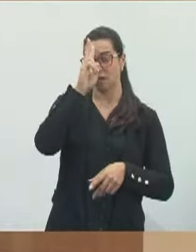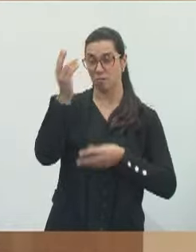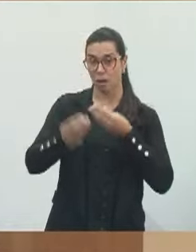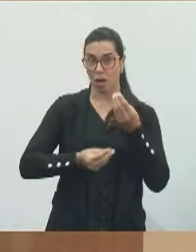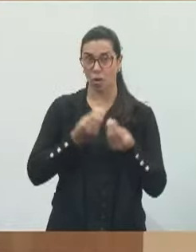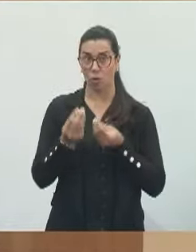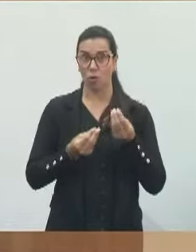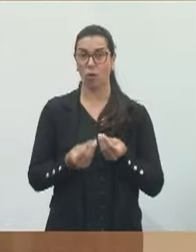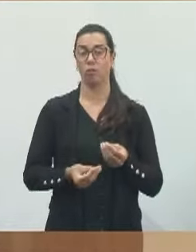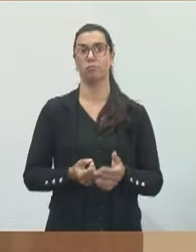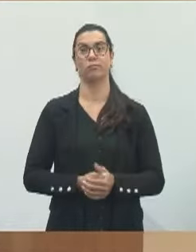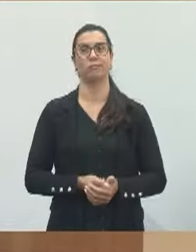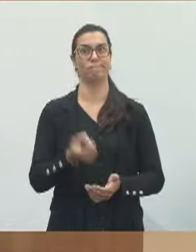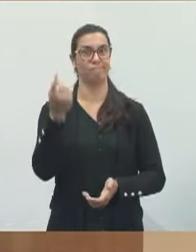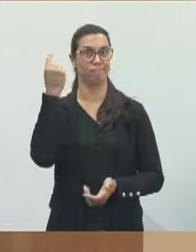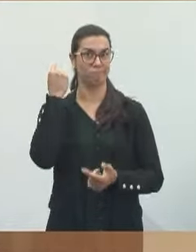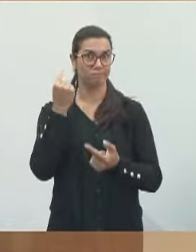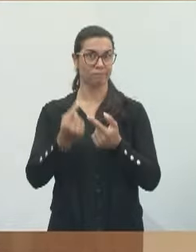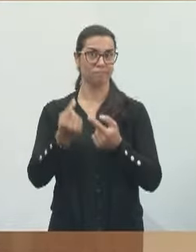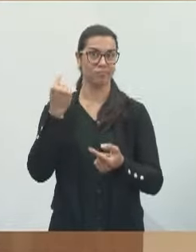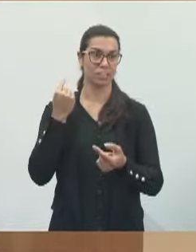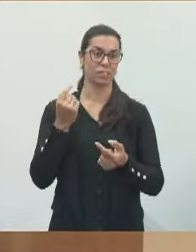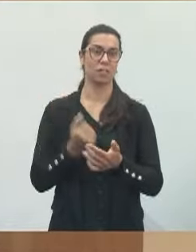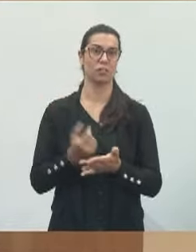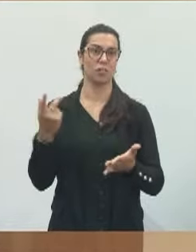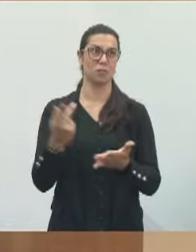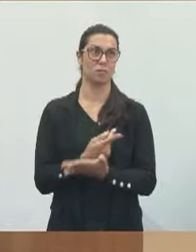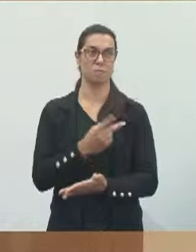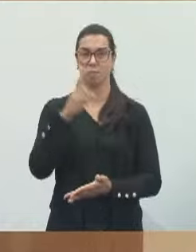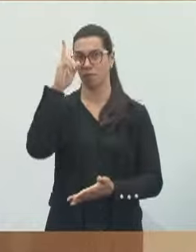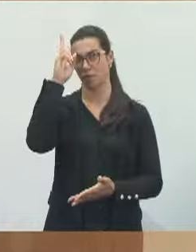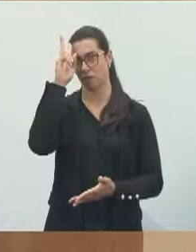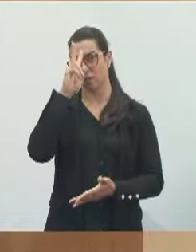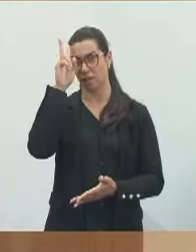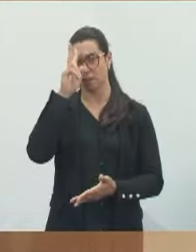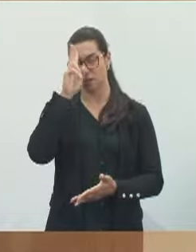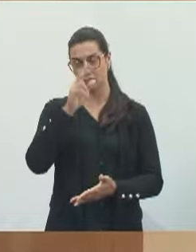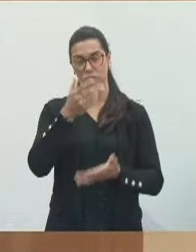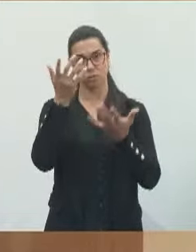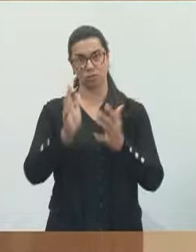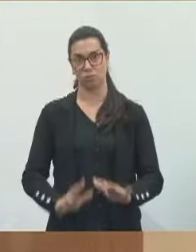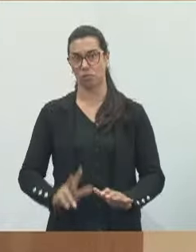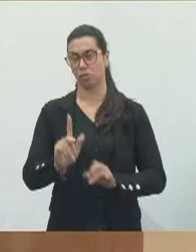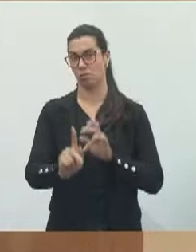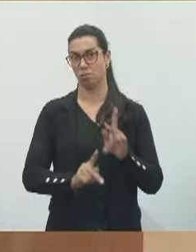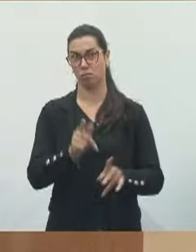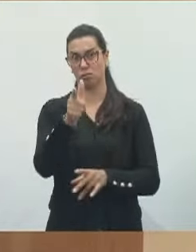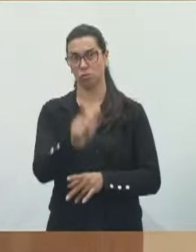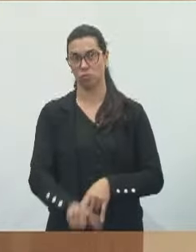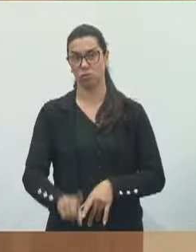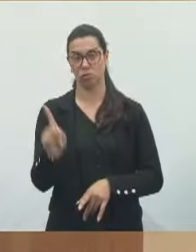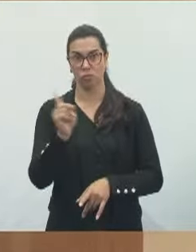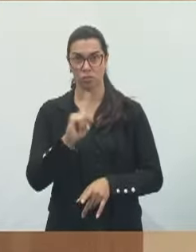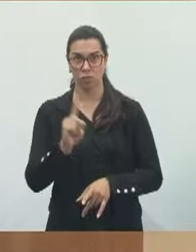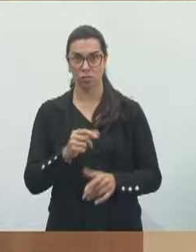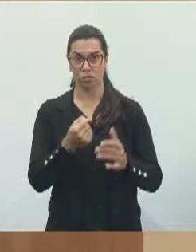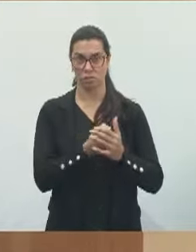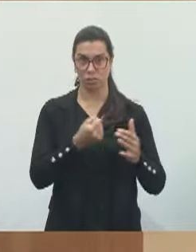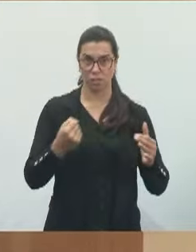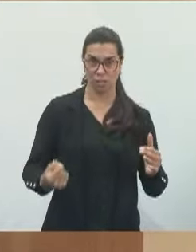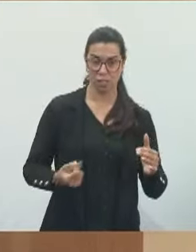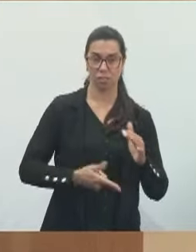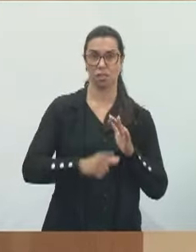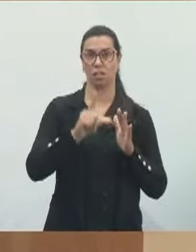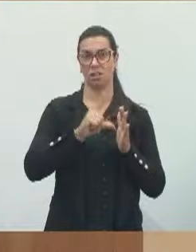passadas, eu acho que o povo não quer ter essa lembrança de novo. O que a gente passava, a Santa Casa, as condições que vivia a